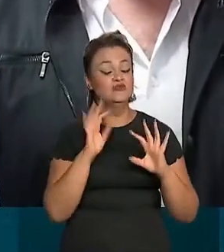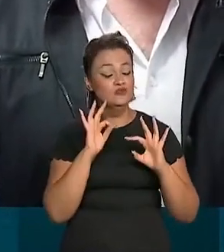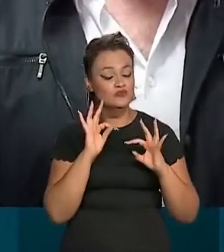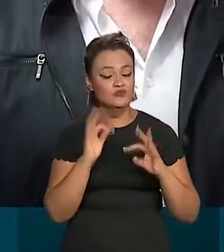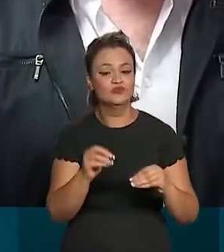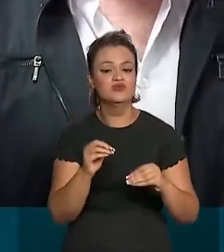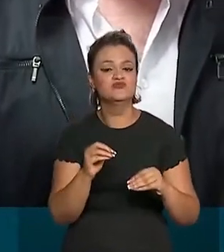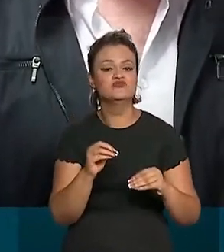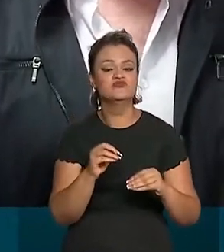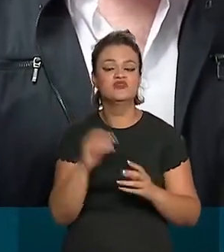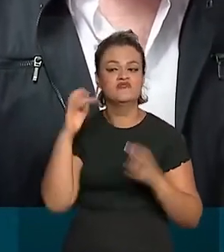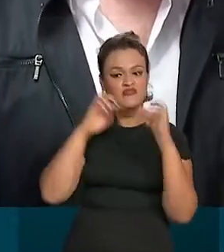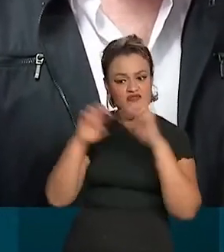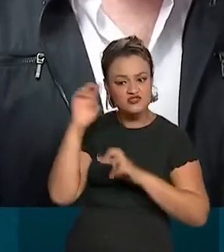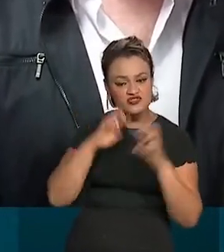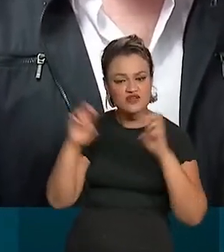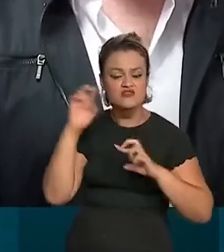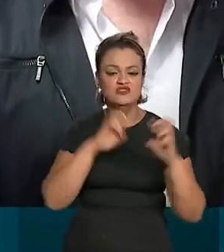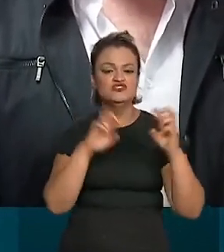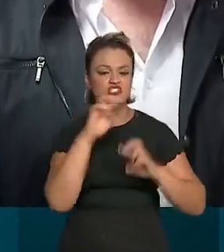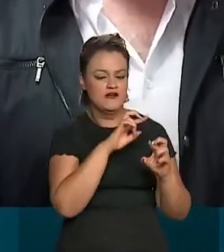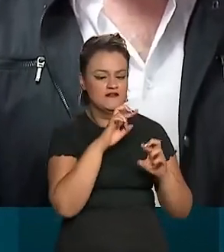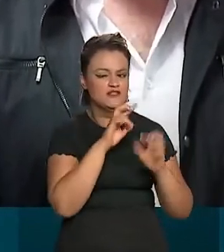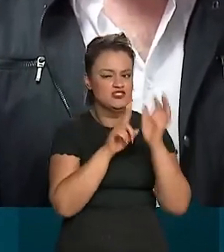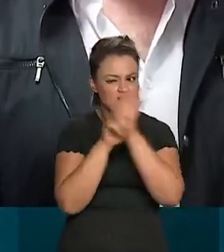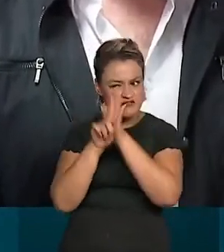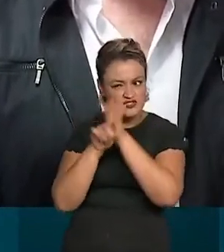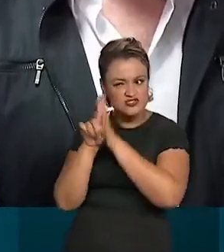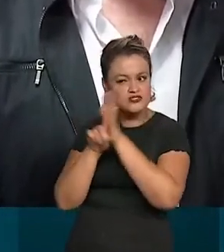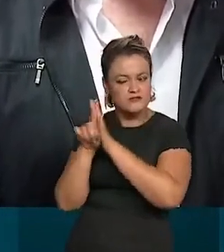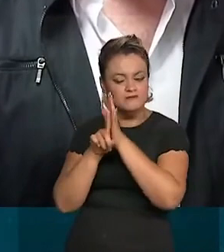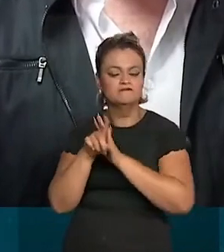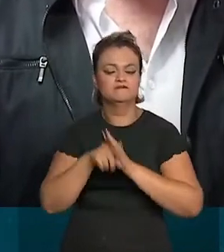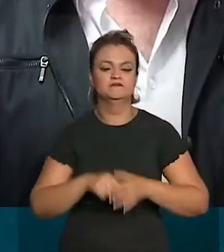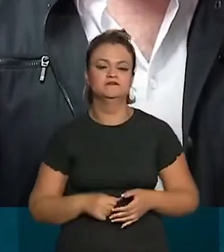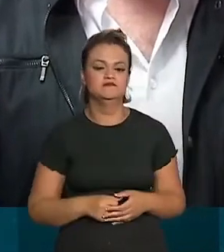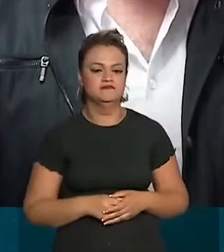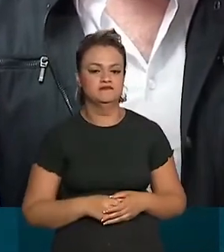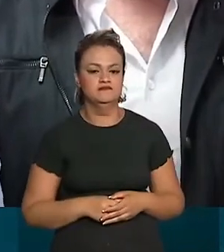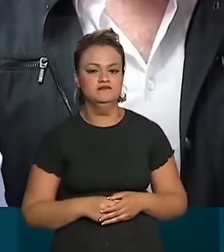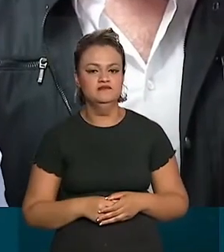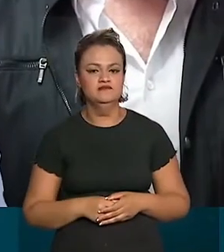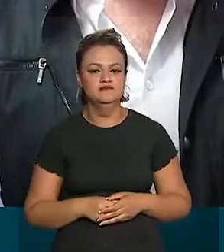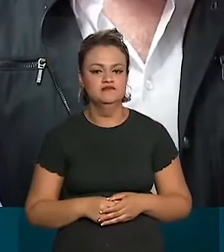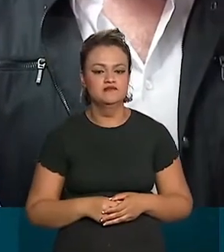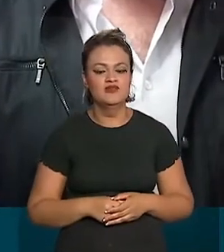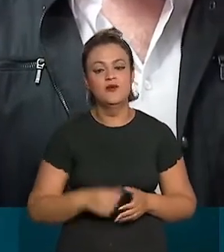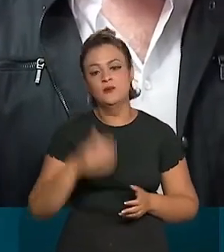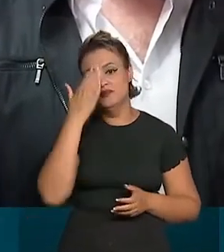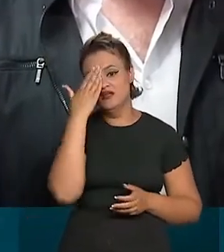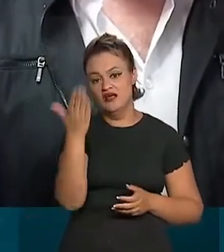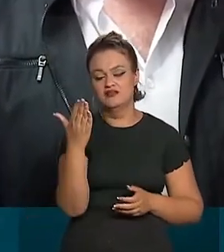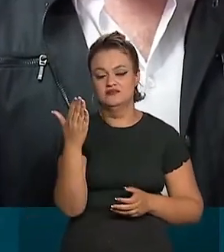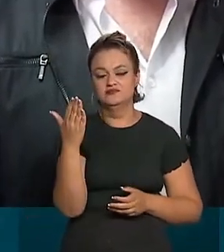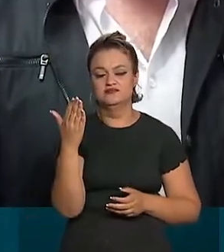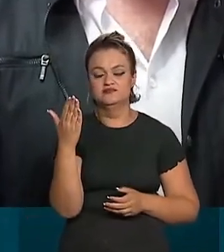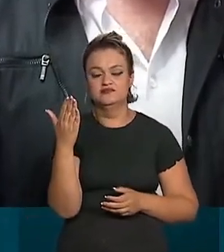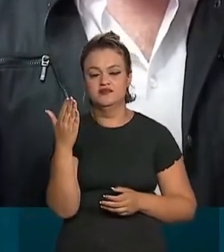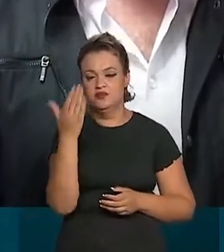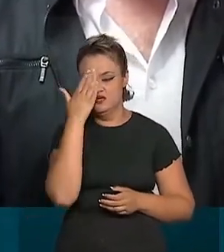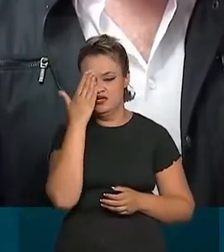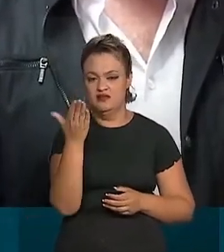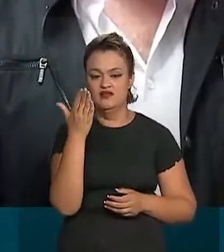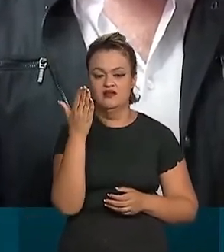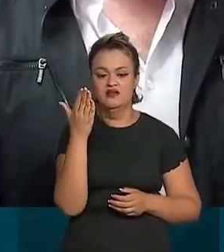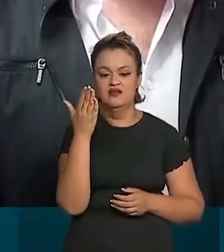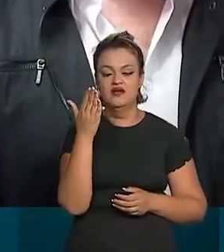ser apurado, sabe, com muita força e com muita rapidez. Eu quero agradecer a vocês, porque eu vim